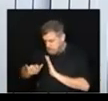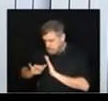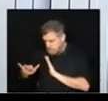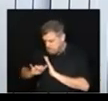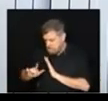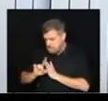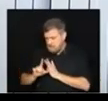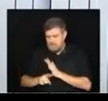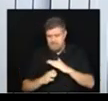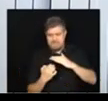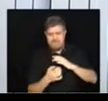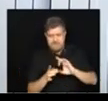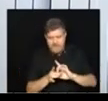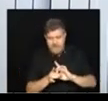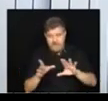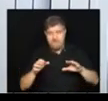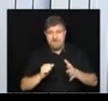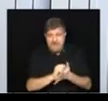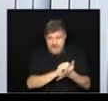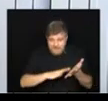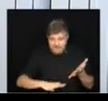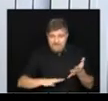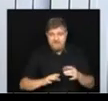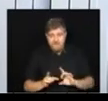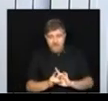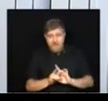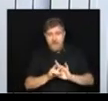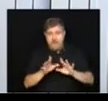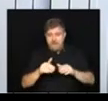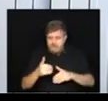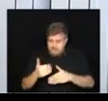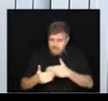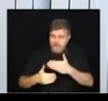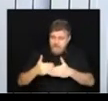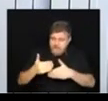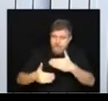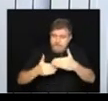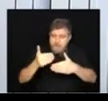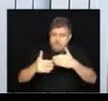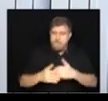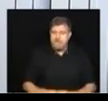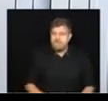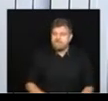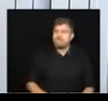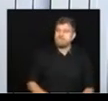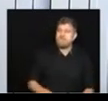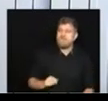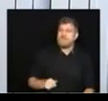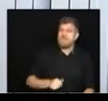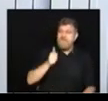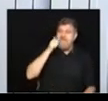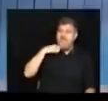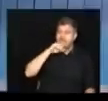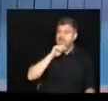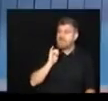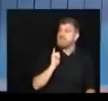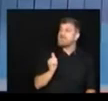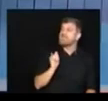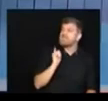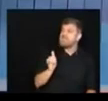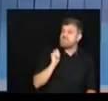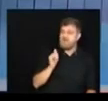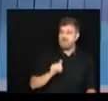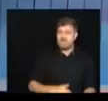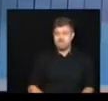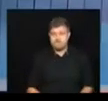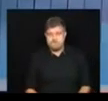algumas atividades foram liberadas. Quais são os relatos que as mamães chegam até